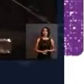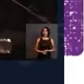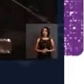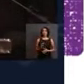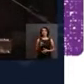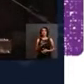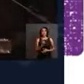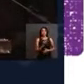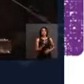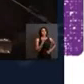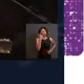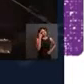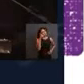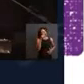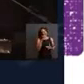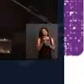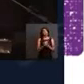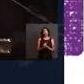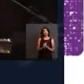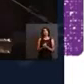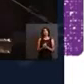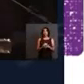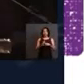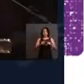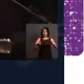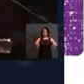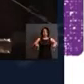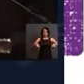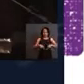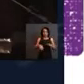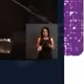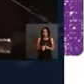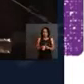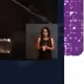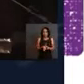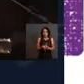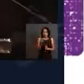Nós chegamos à sala de aula,